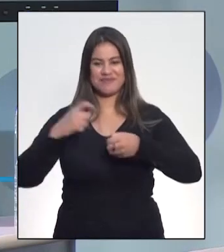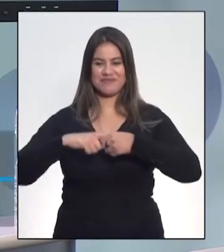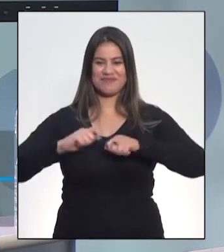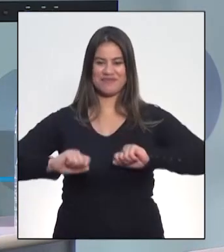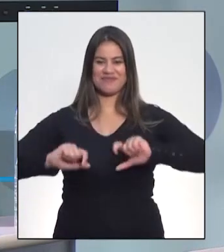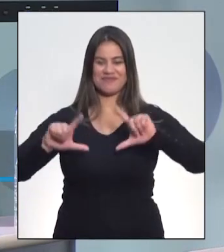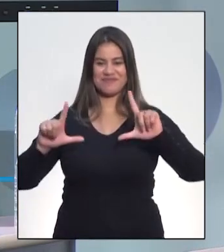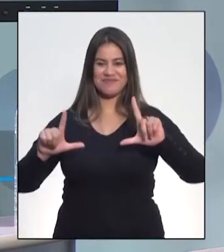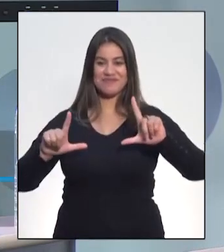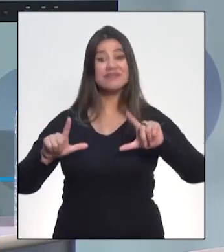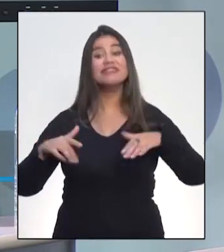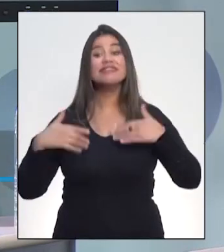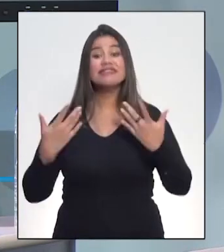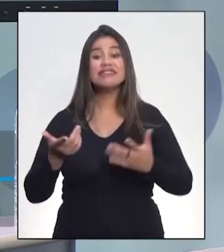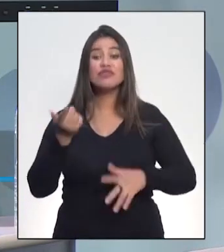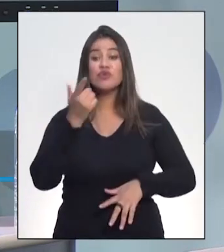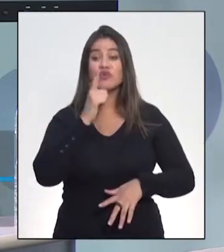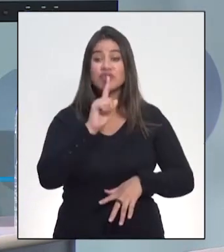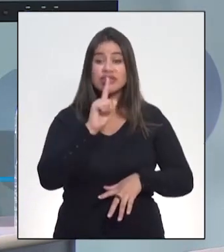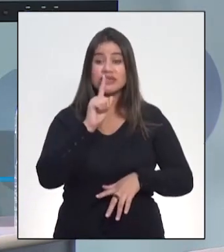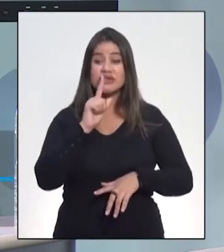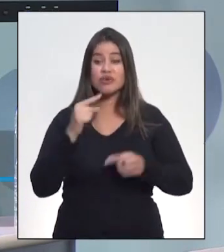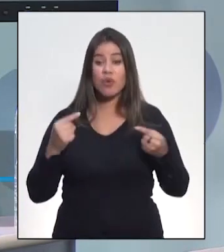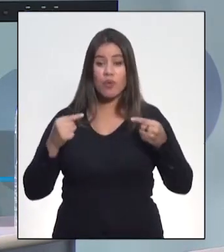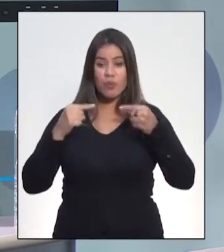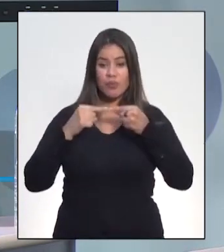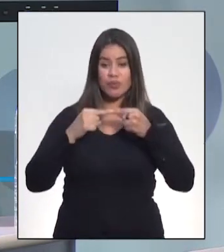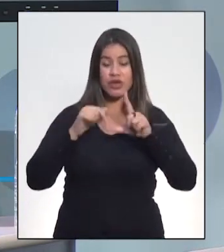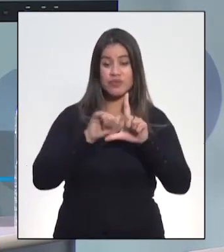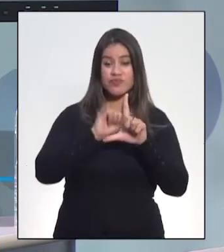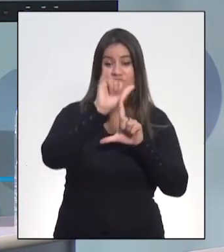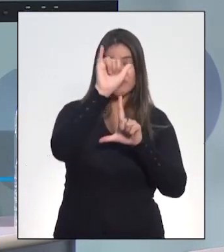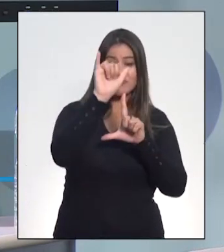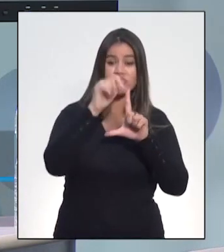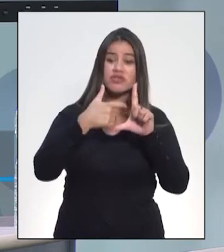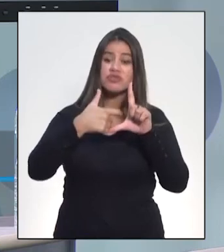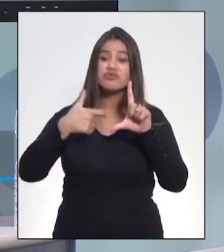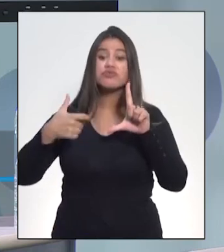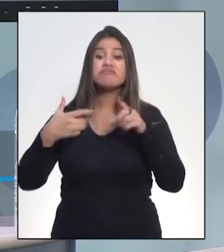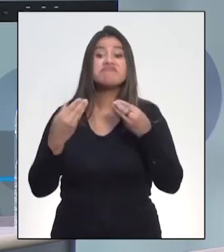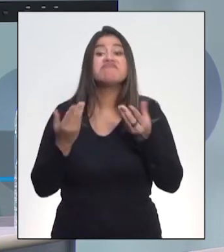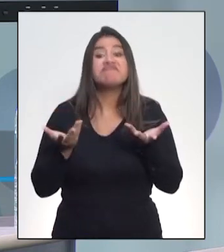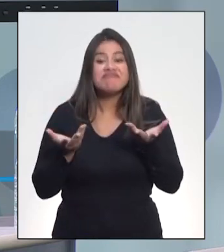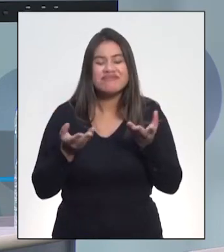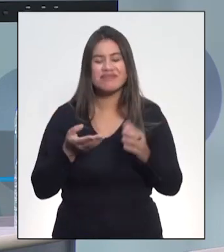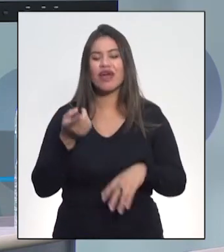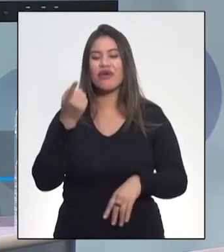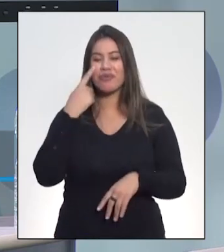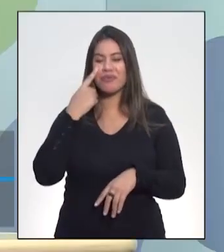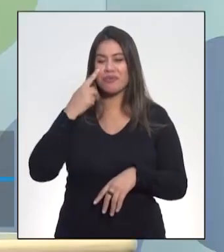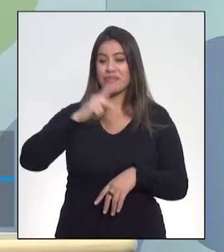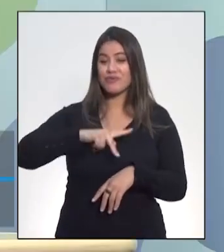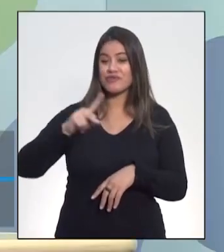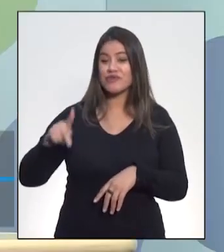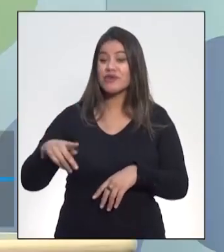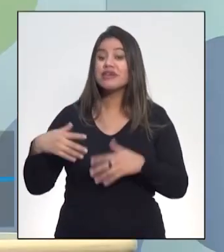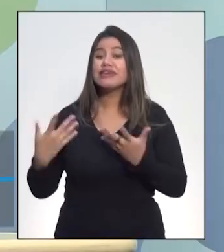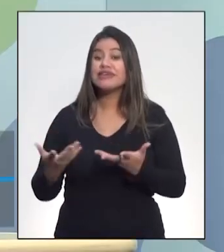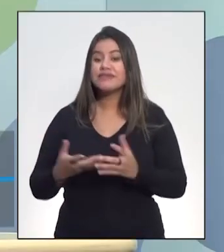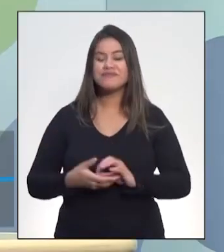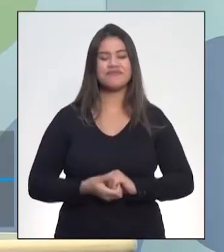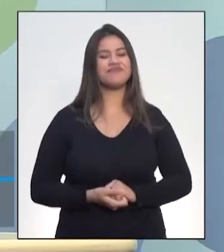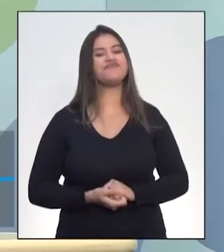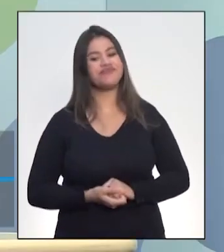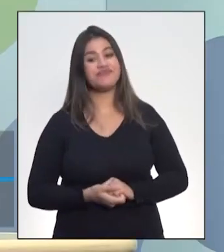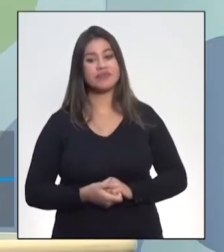Voltamos. E aí, vocês conseguiram colocar onde cruza o eixo X e onde cruza o eixo Y? Professora Inês? Professora Roberta, os nossos alunos responderam que